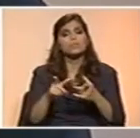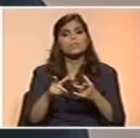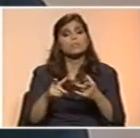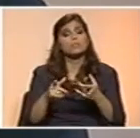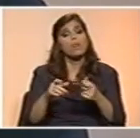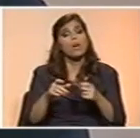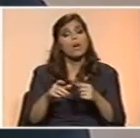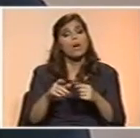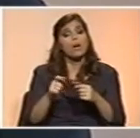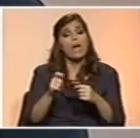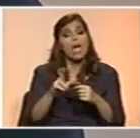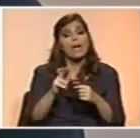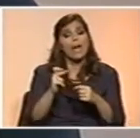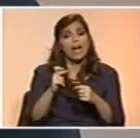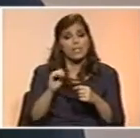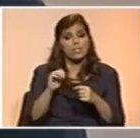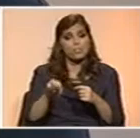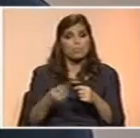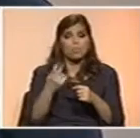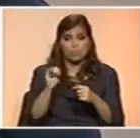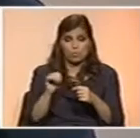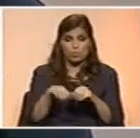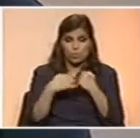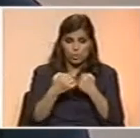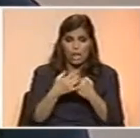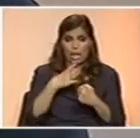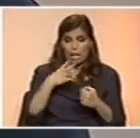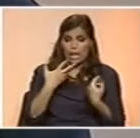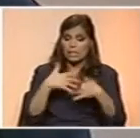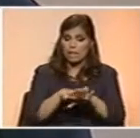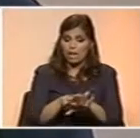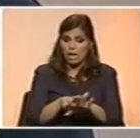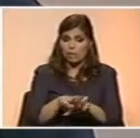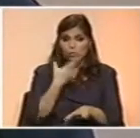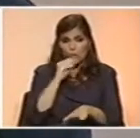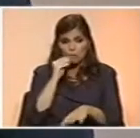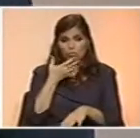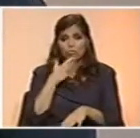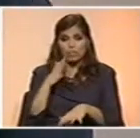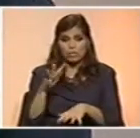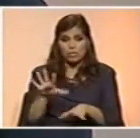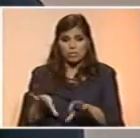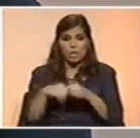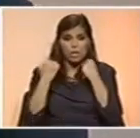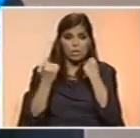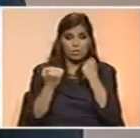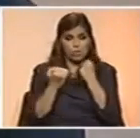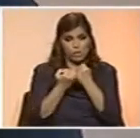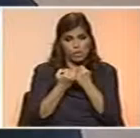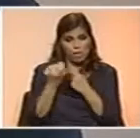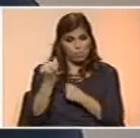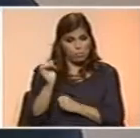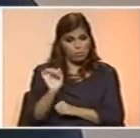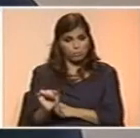Erasmus é com o intuito de integrar os estudantes internacionais na sociedade, neste caso no Porto,